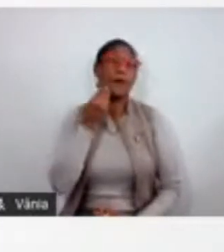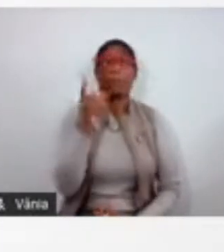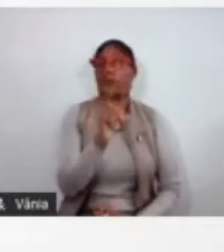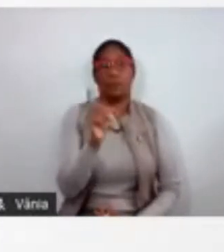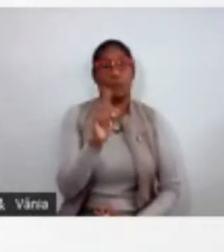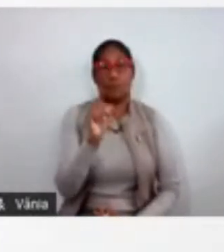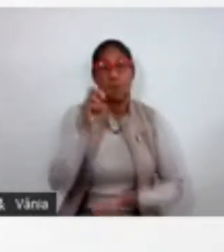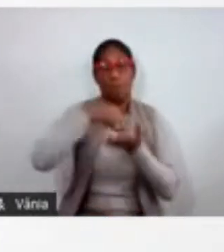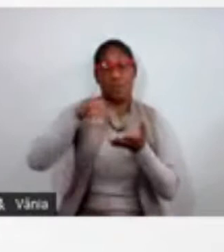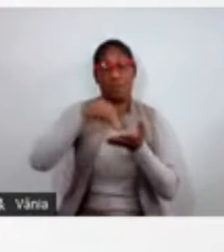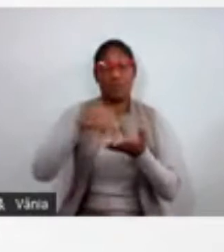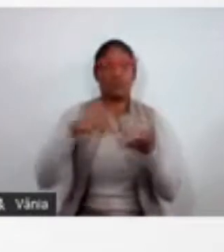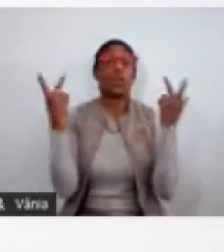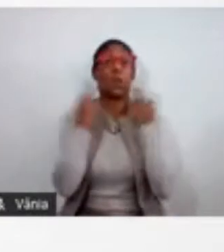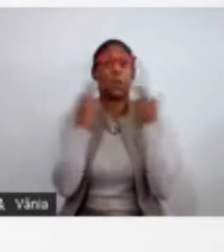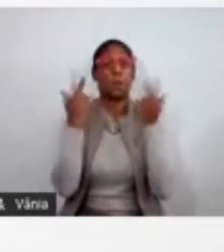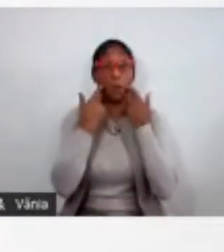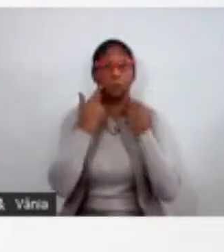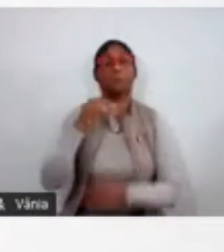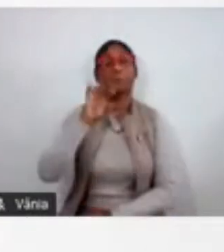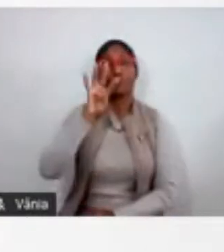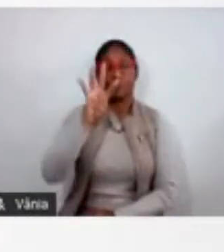normal do celular, para o número